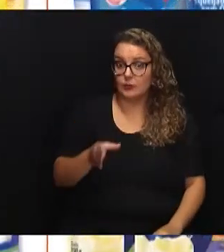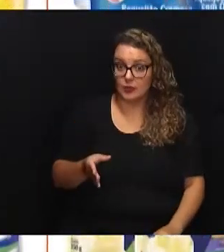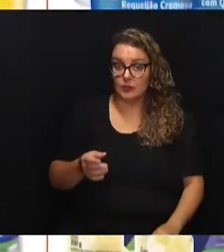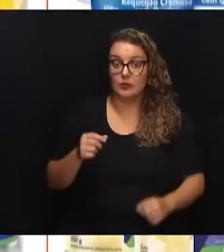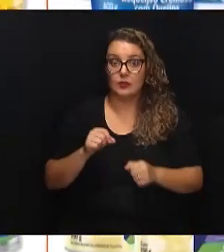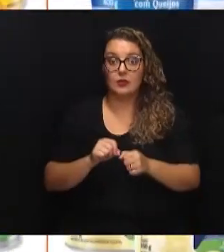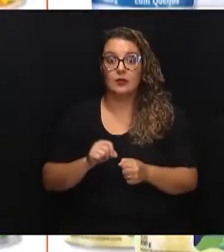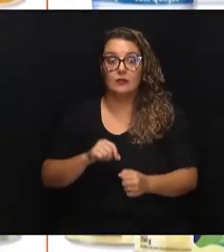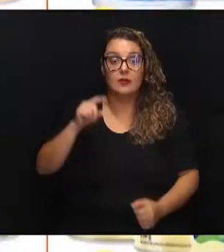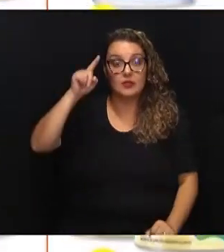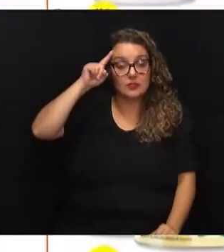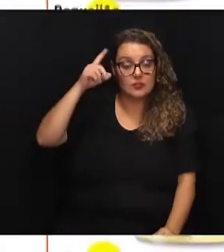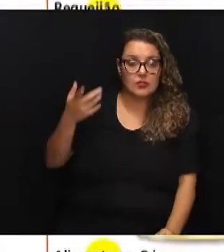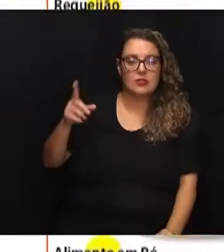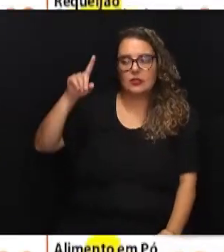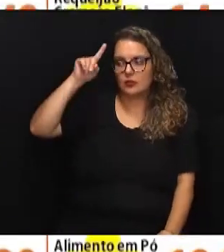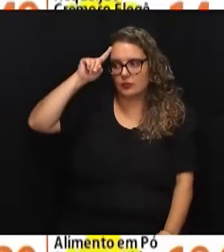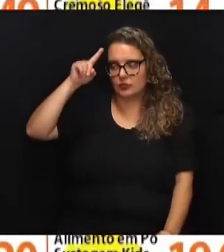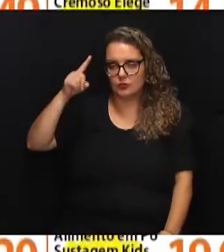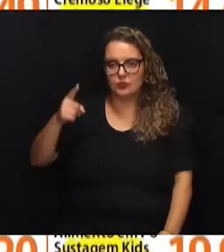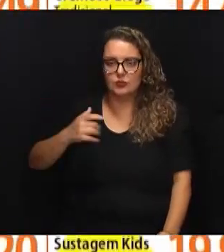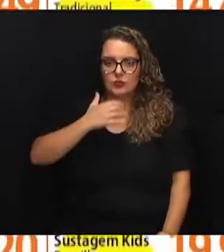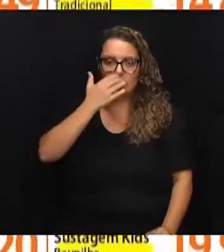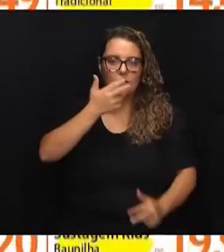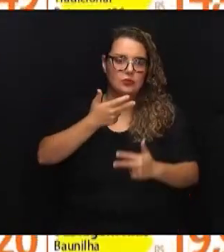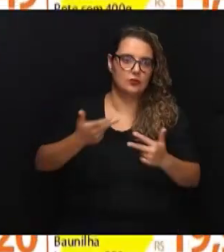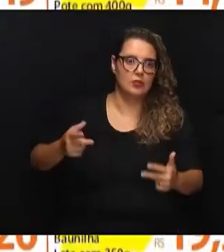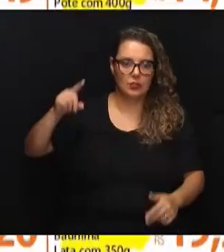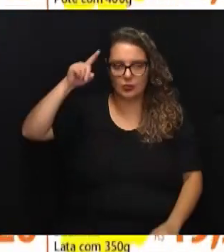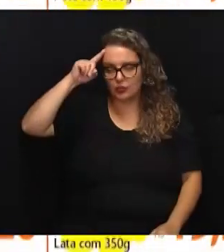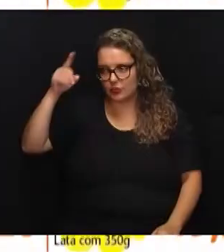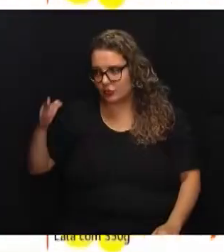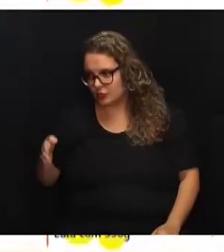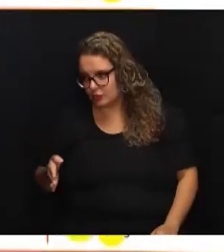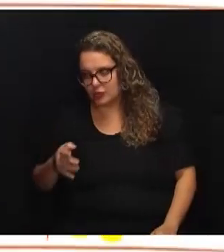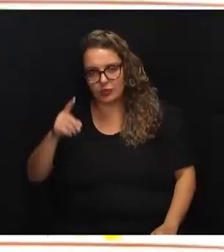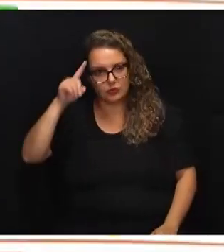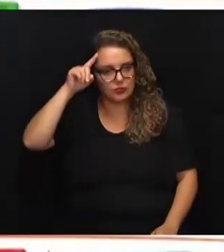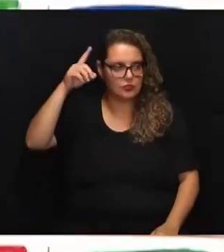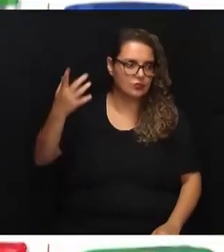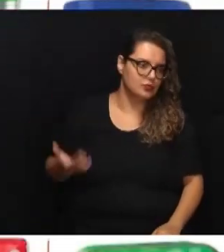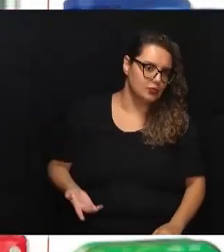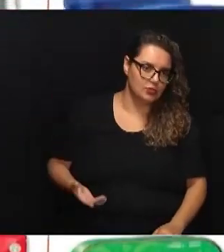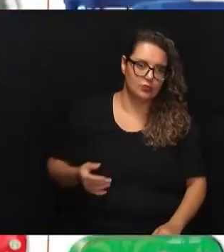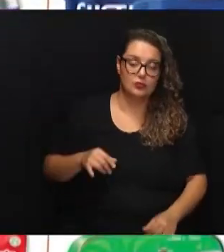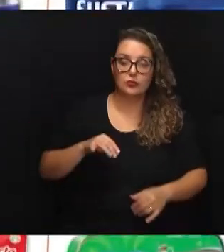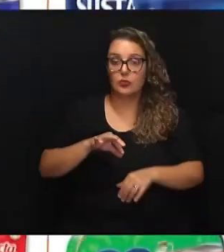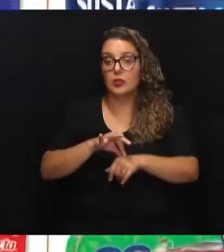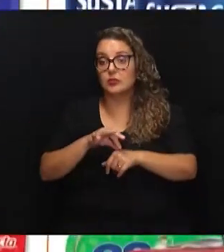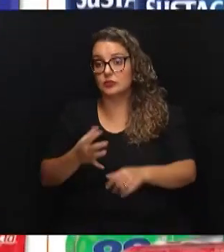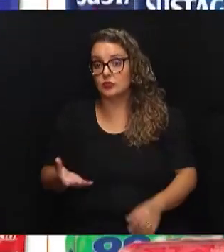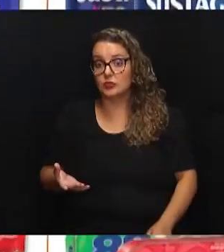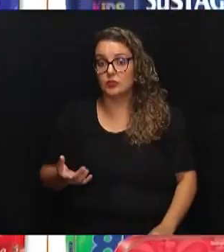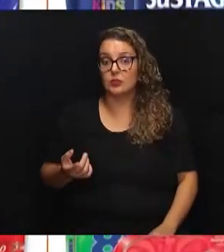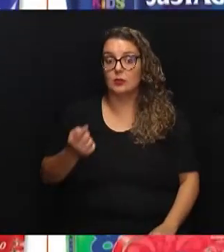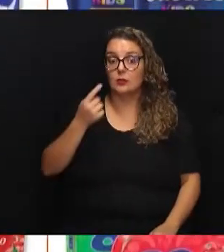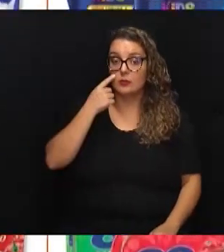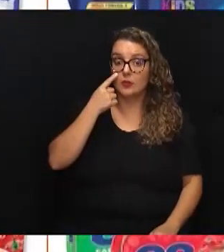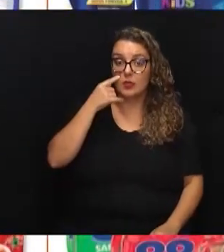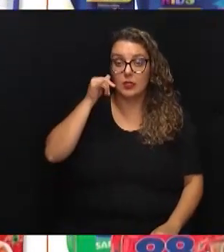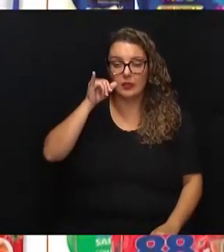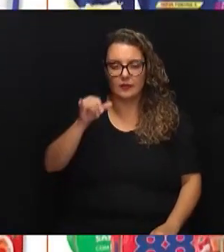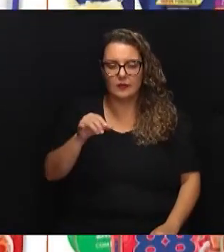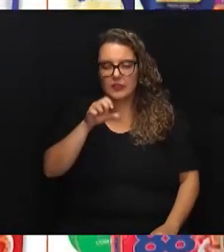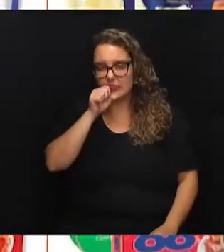os dias, né? Então tem o dia ali da fruta, o dia do peixe, o dia do açougue. Prestem bastante atenção, tentem evitar um pouco finais